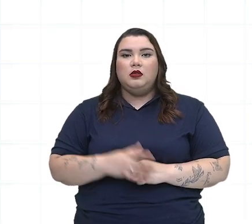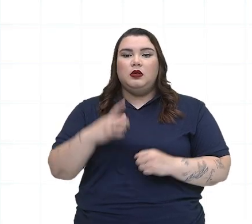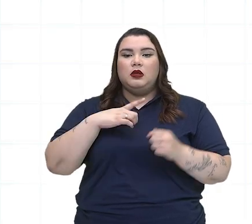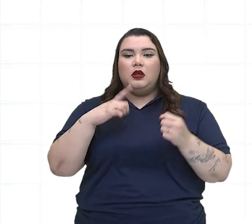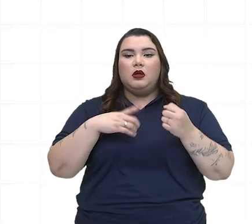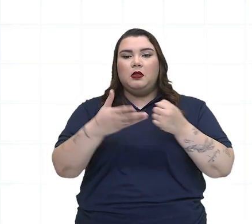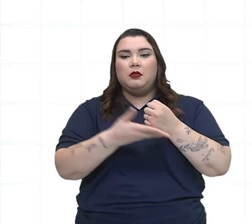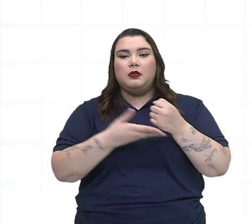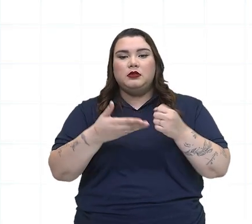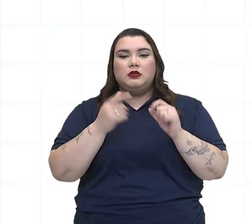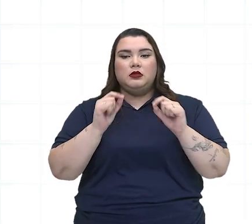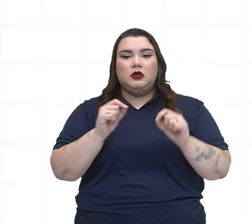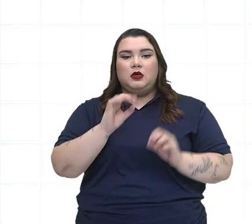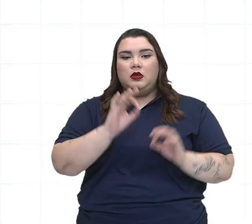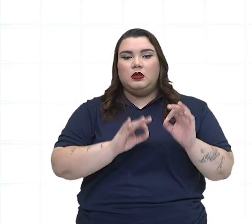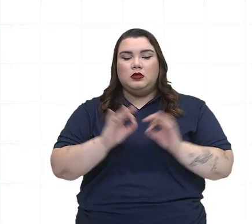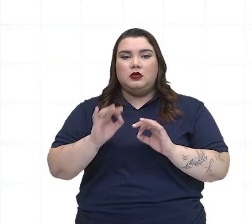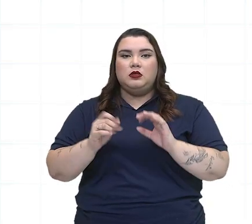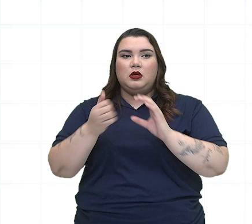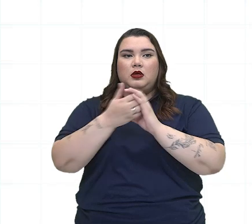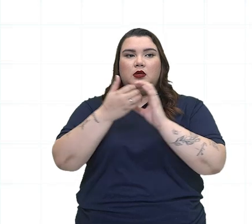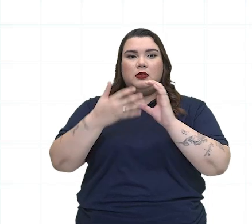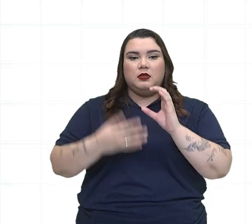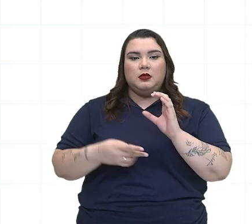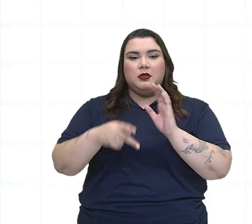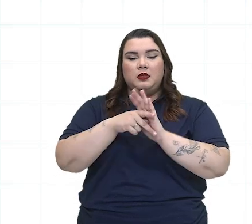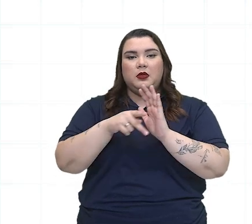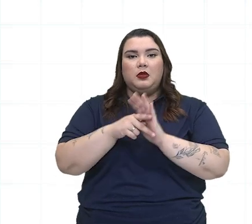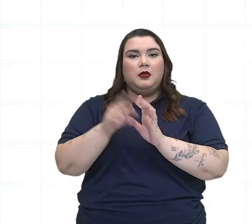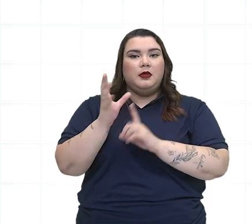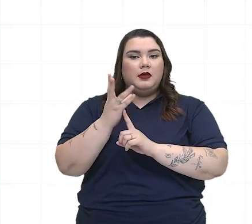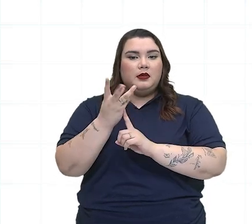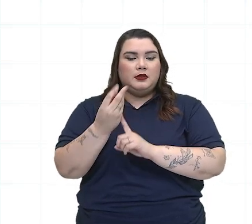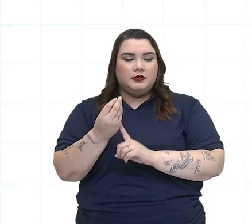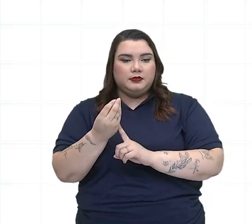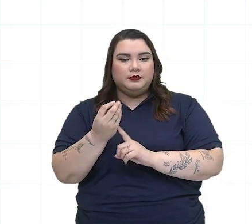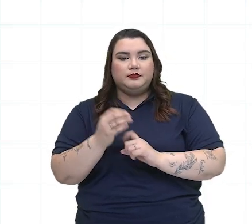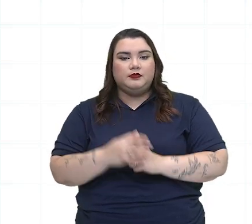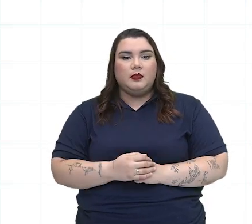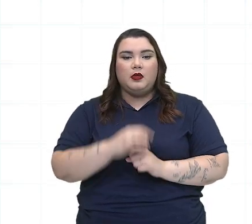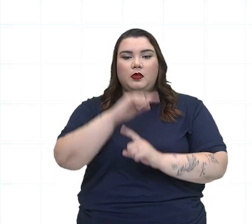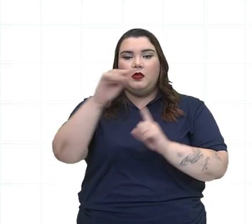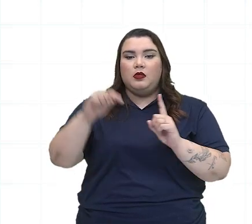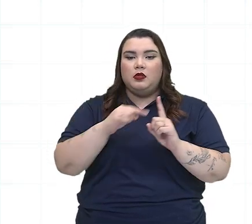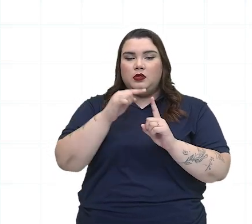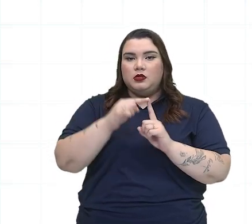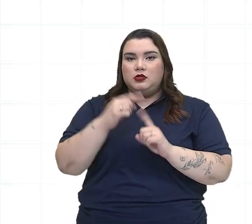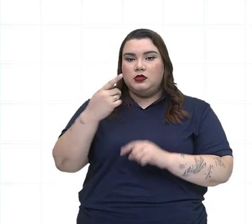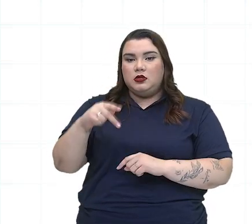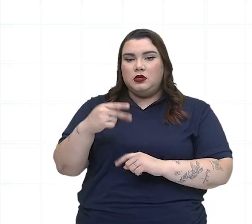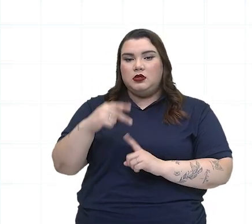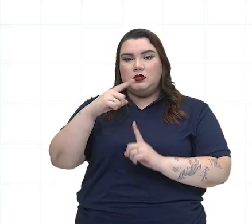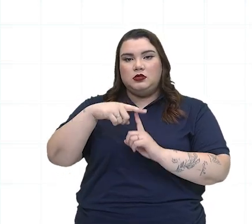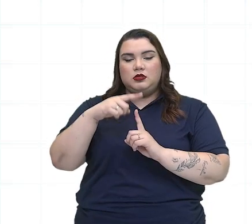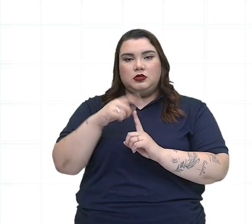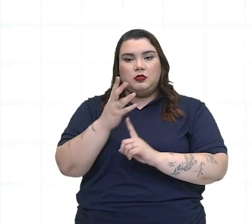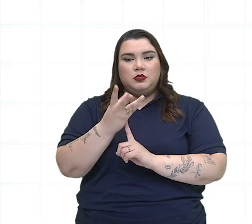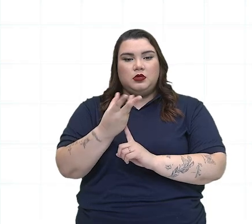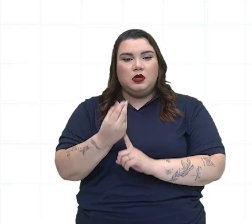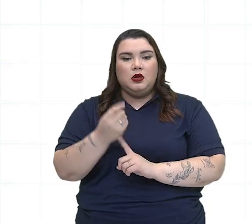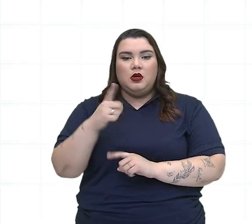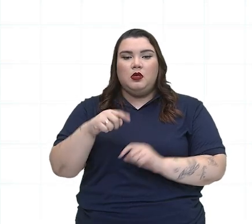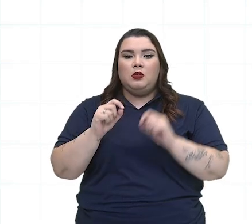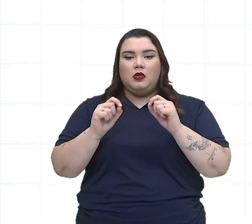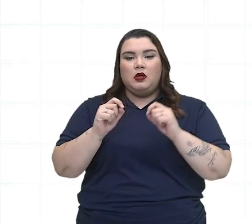ela se baseia na organização desses elementos em uma obra. O objetivo de uma composição artística é fazer com que